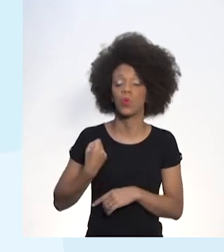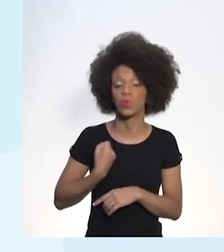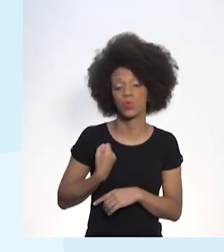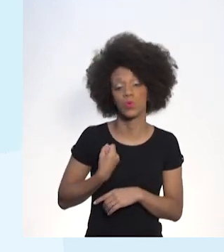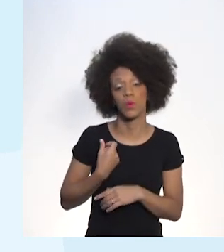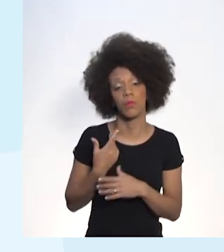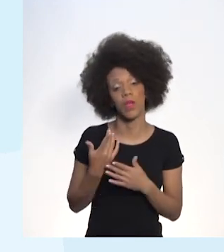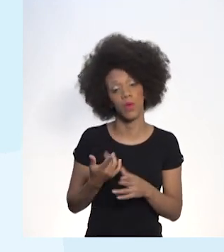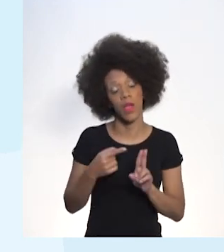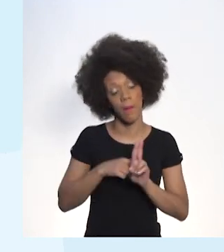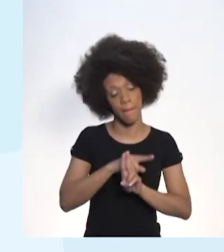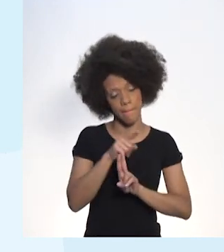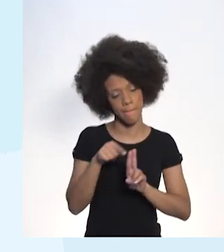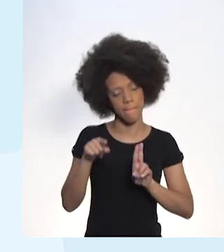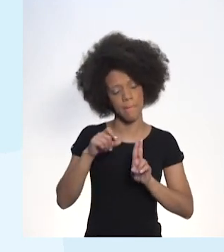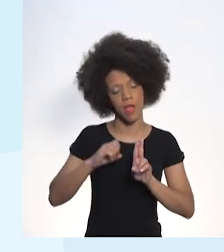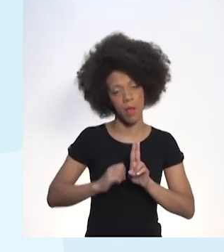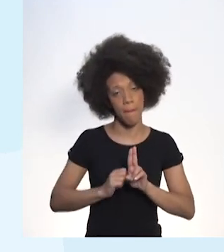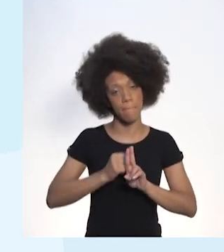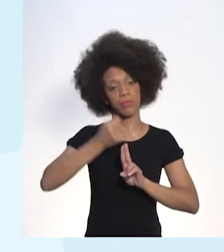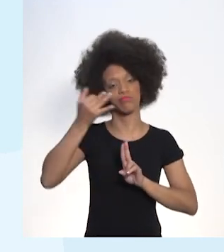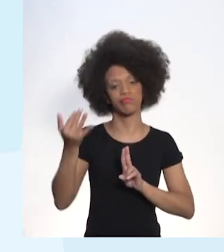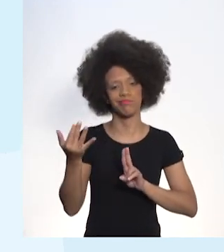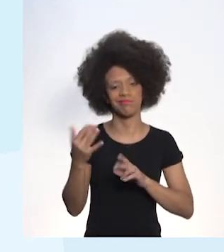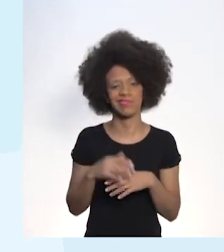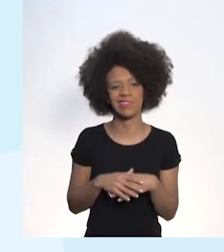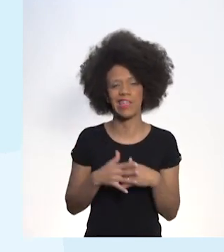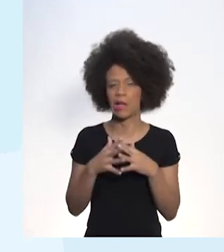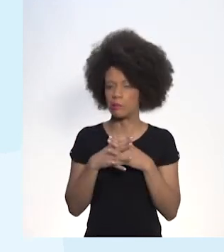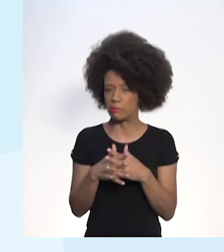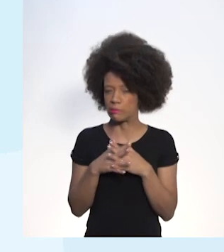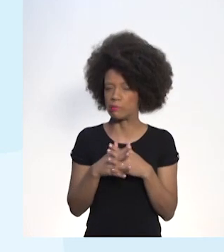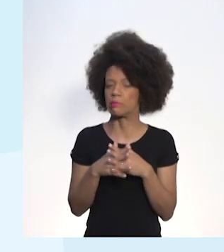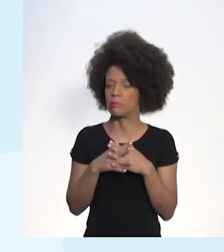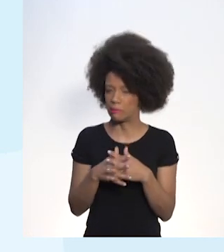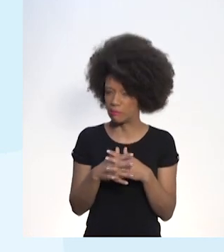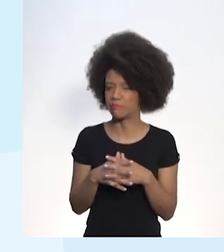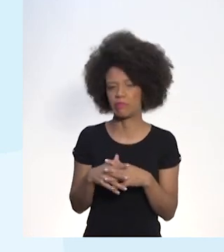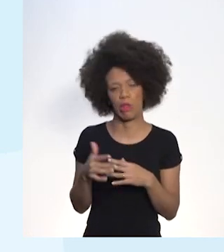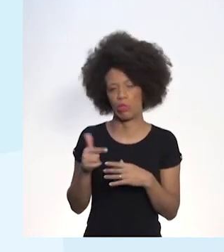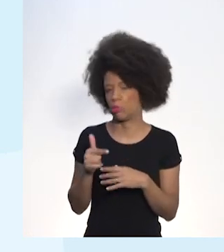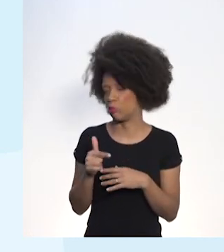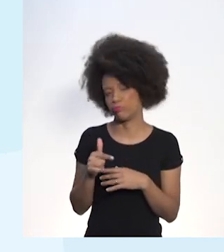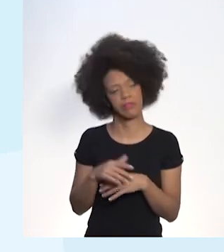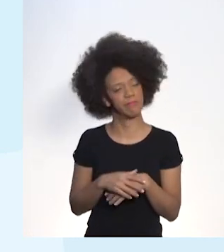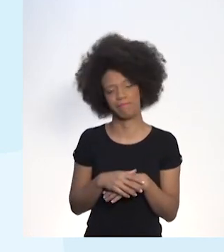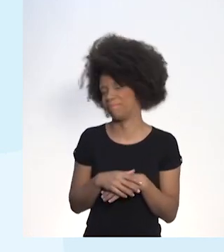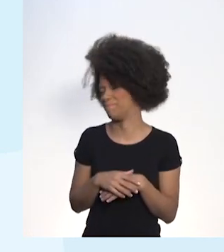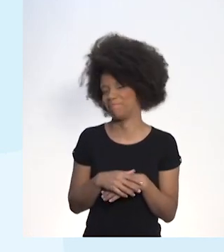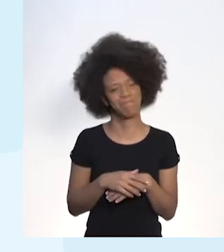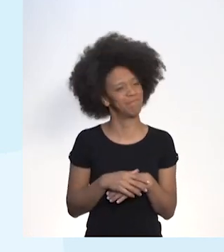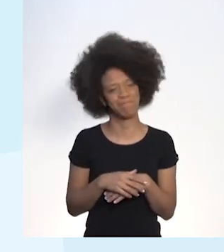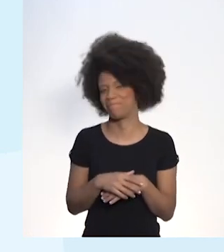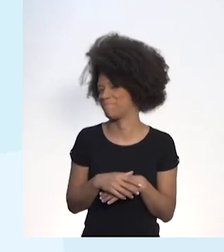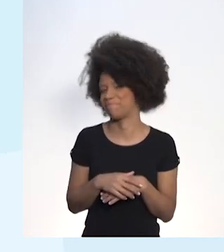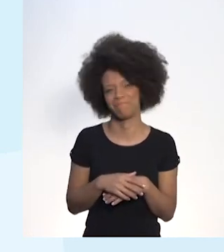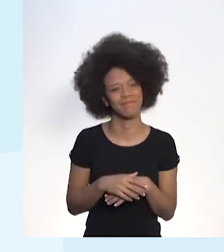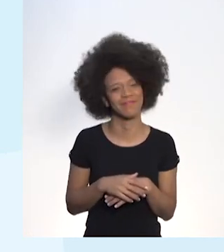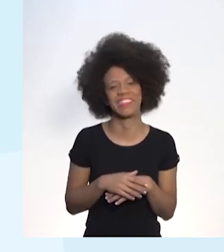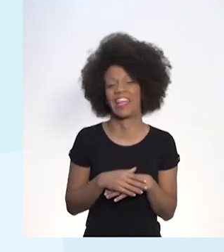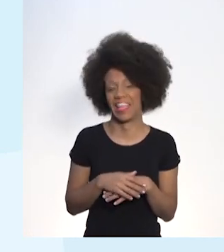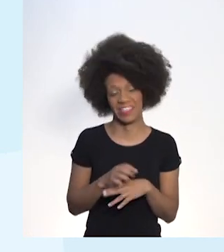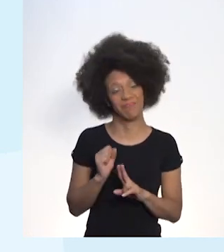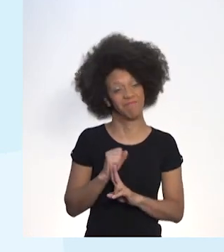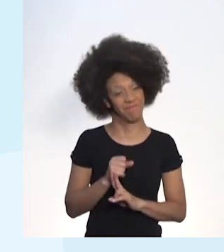zarrão maior de grande, né? Acho que atrapalhou o pessoal aí da Libras, né? Não tem esse termo, né? Zãozão, zarrão maior de